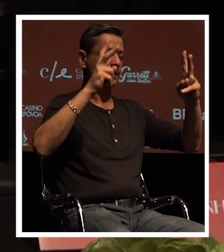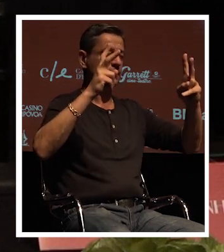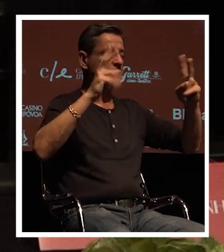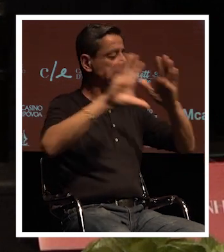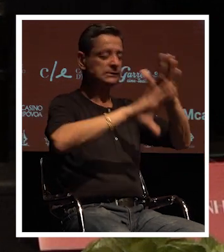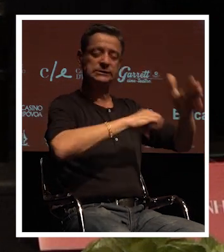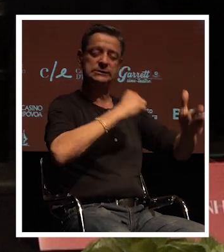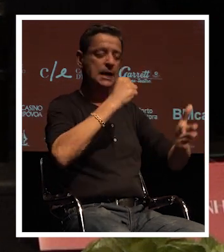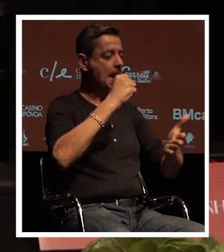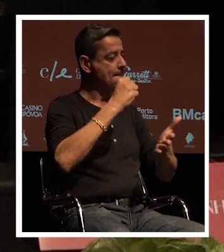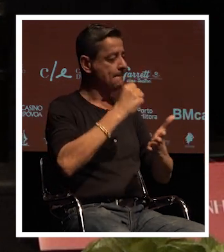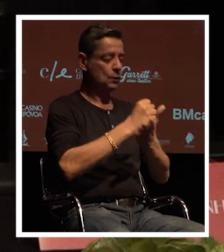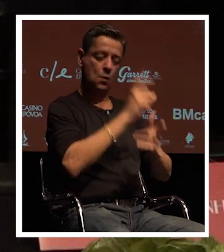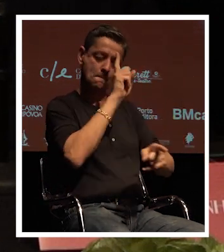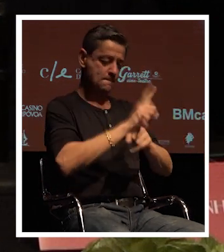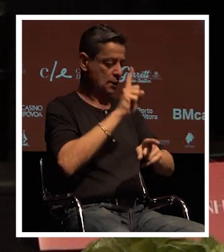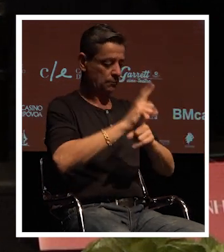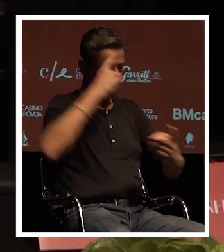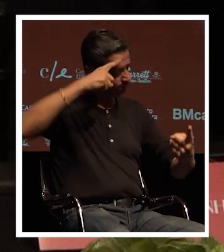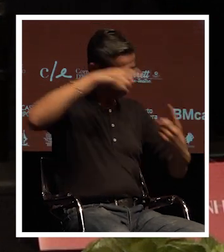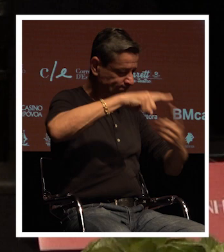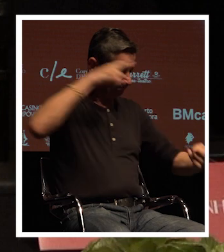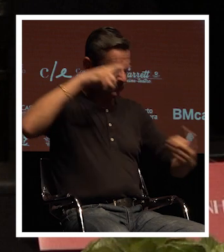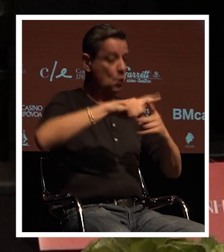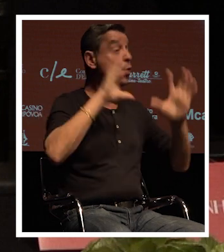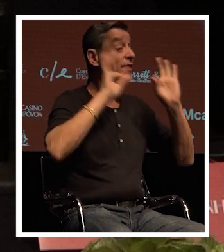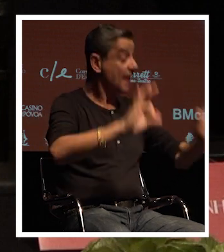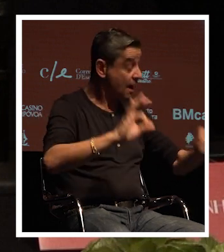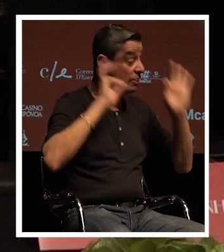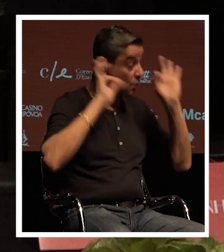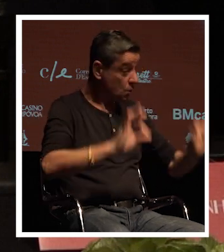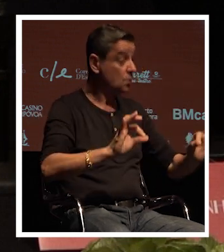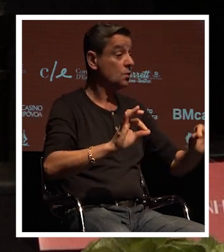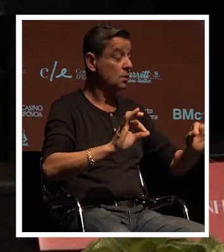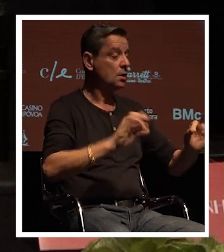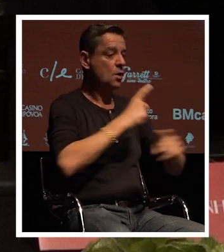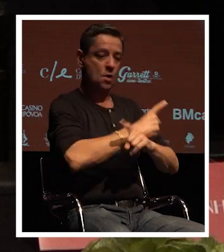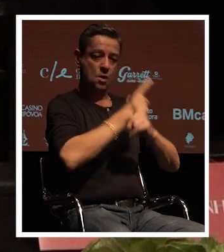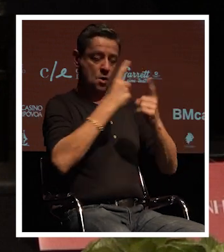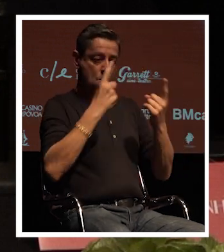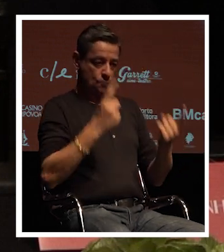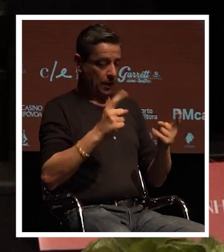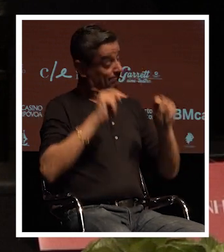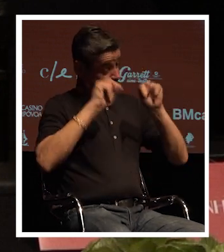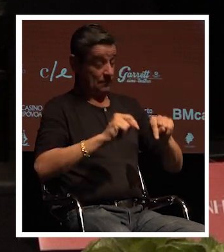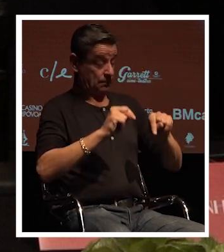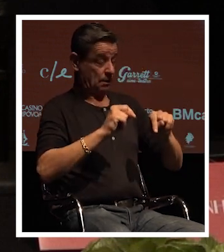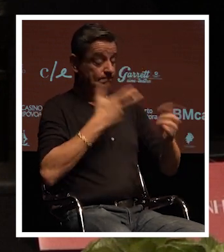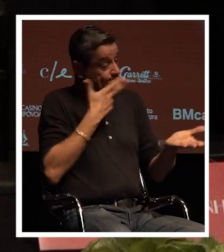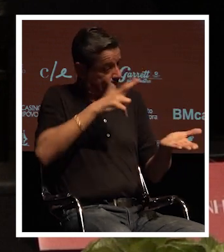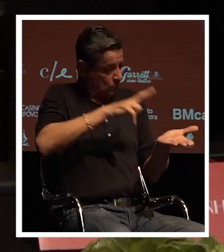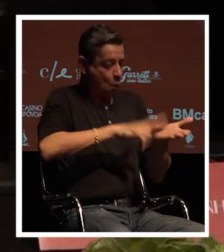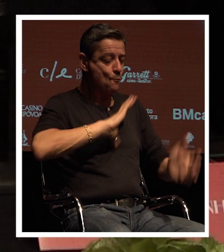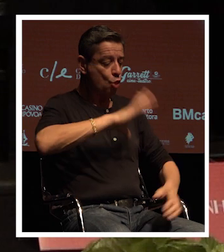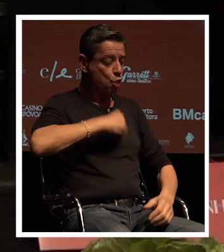sempre com o mesmo entendimento cuidado porque a distopia é Real